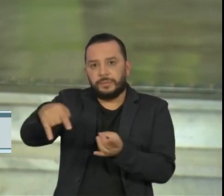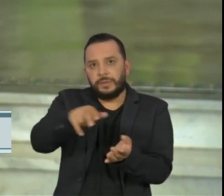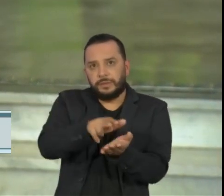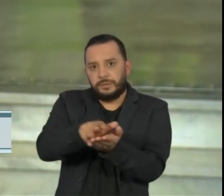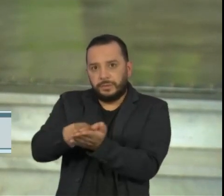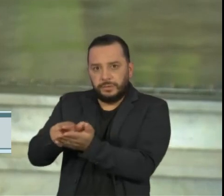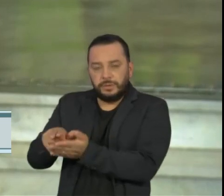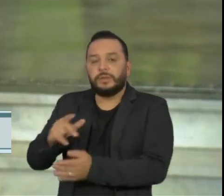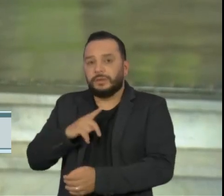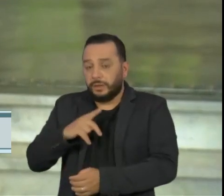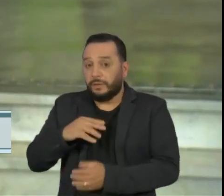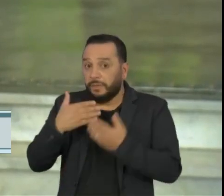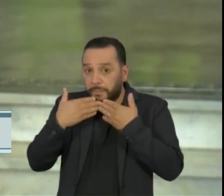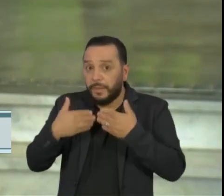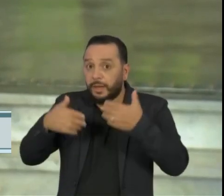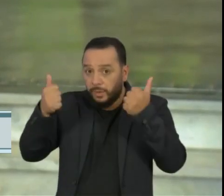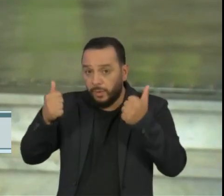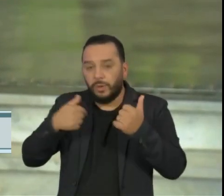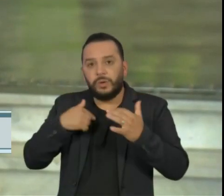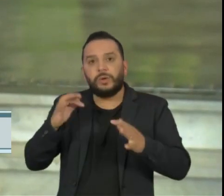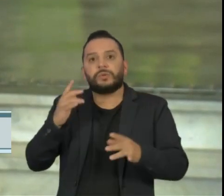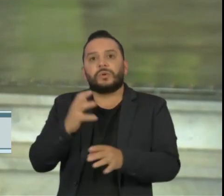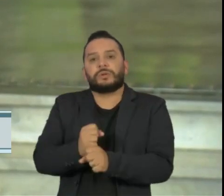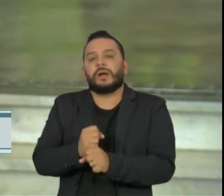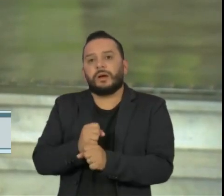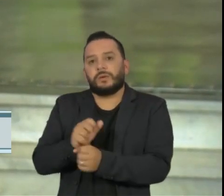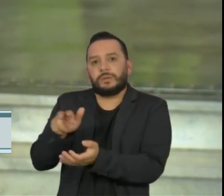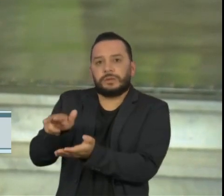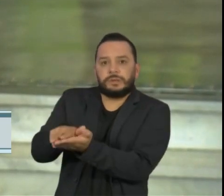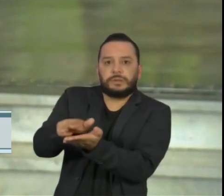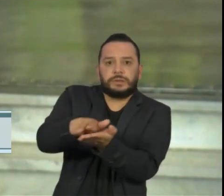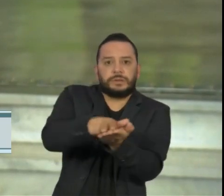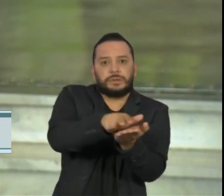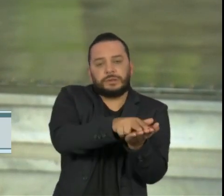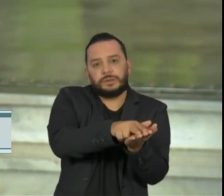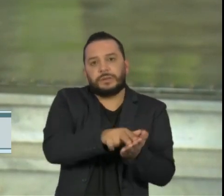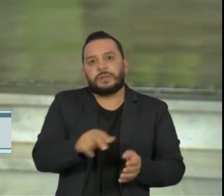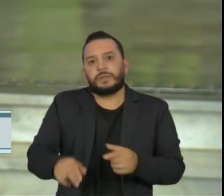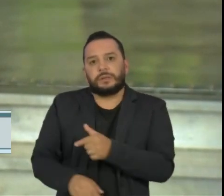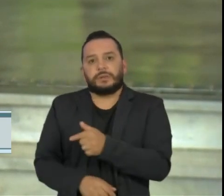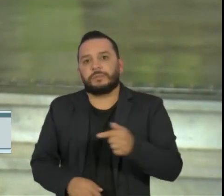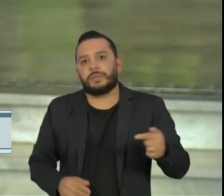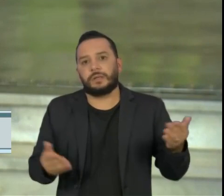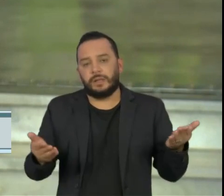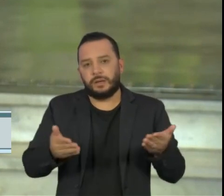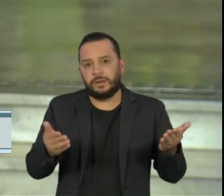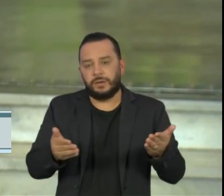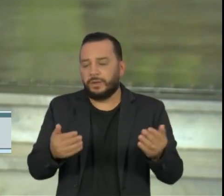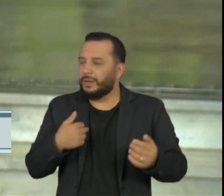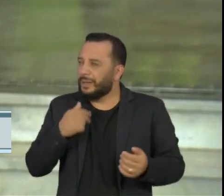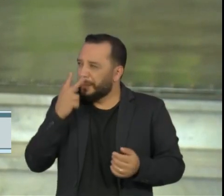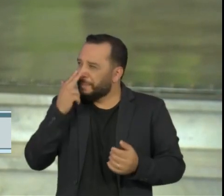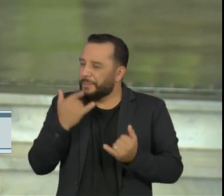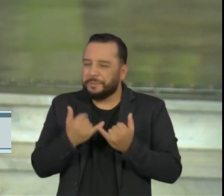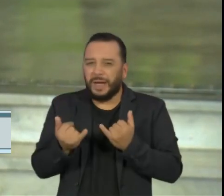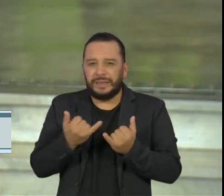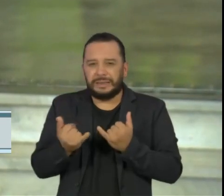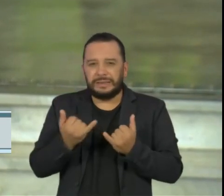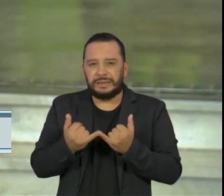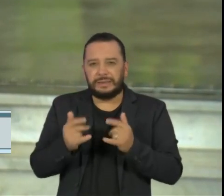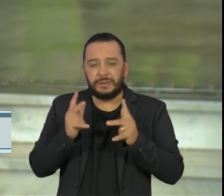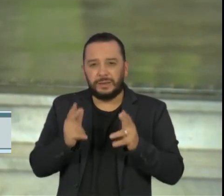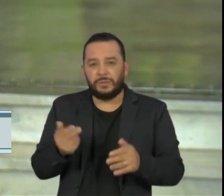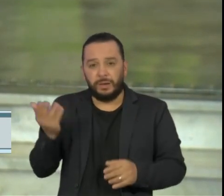melhora, vocês viram ali no dado, né? O número total de internações dessa semana é muito parecido com o número total